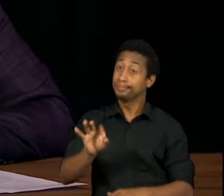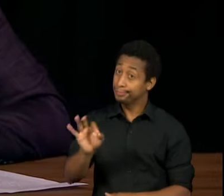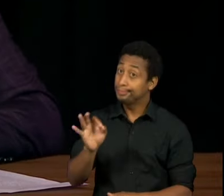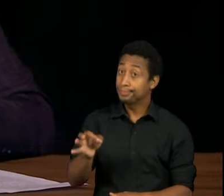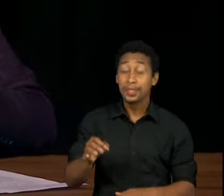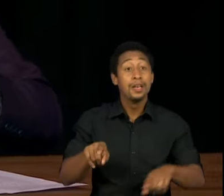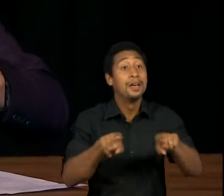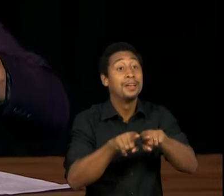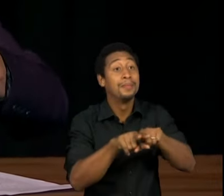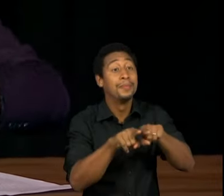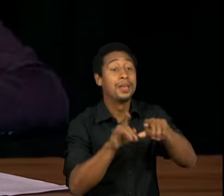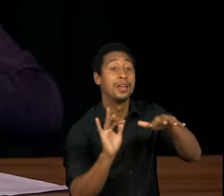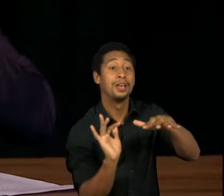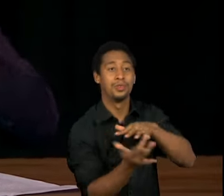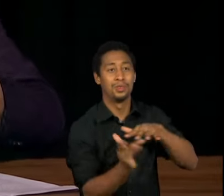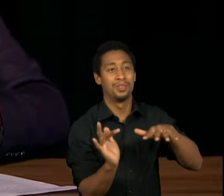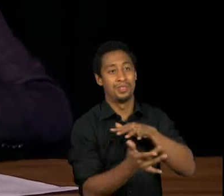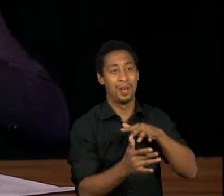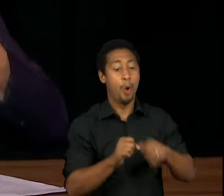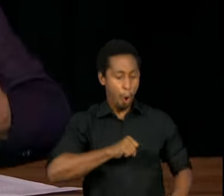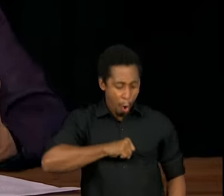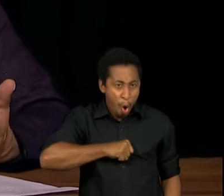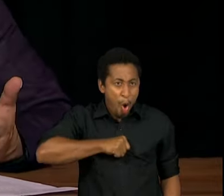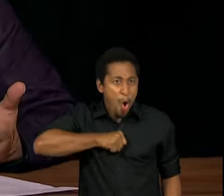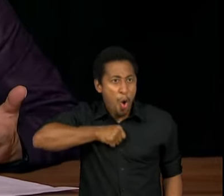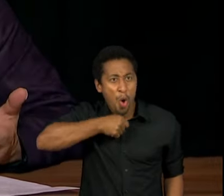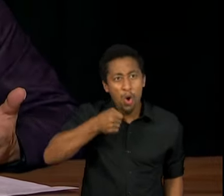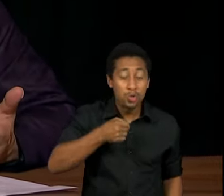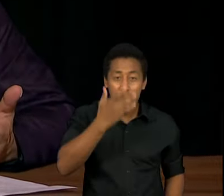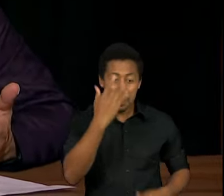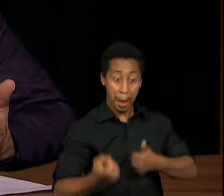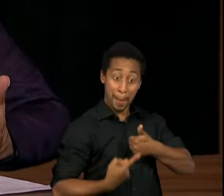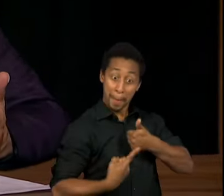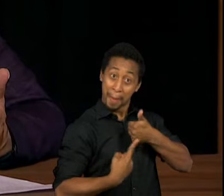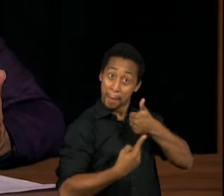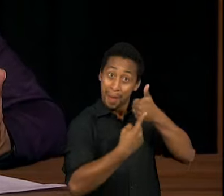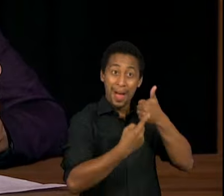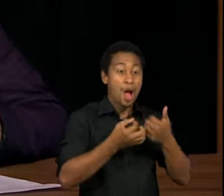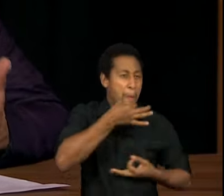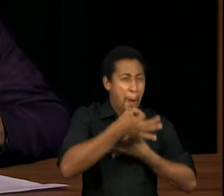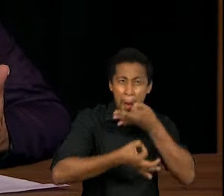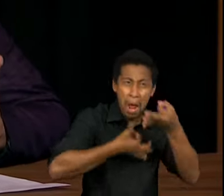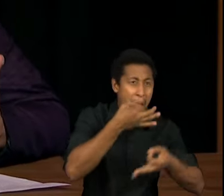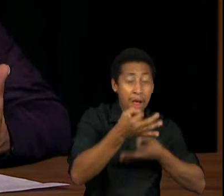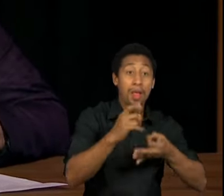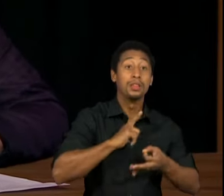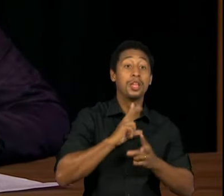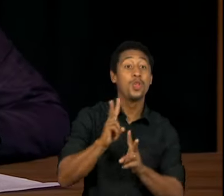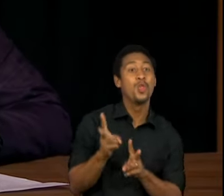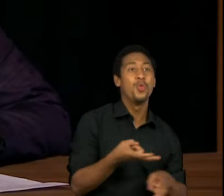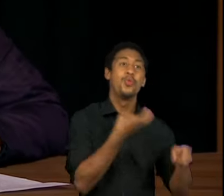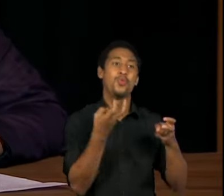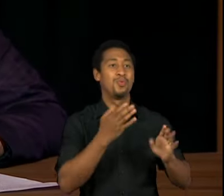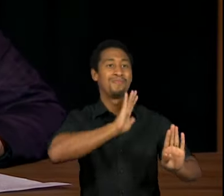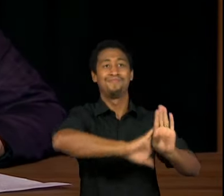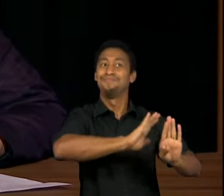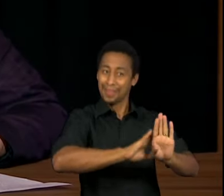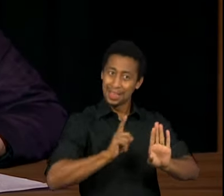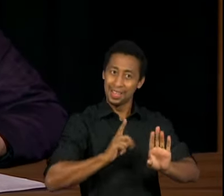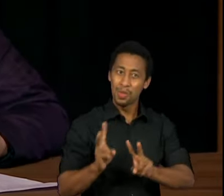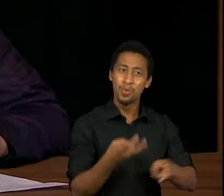pode fazer de rede social né que o ódio gera lucro não era lucro Será que a gente demorou muito tempo para